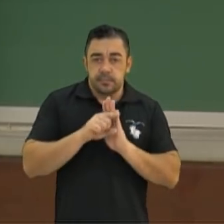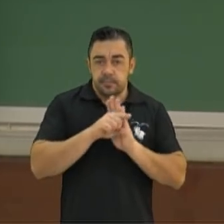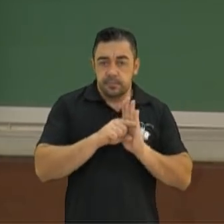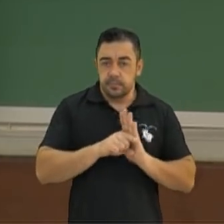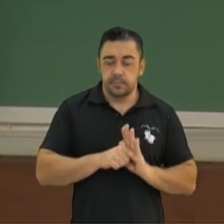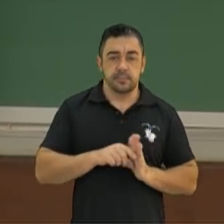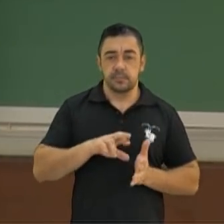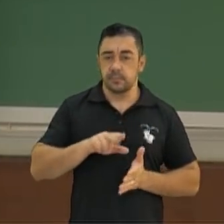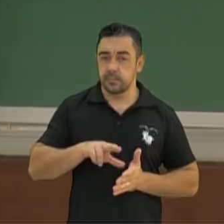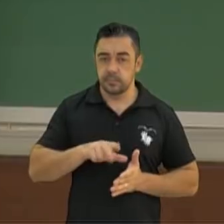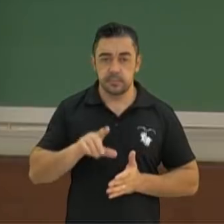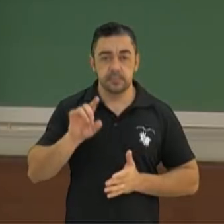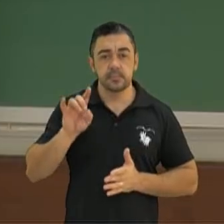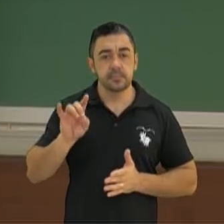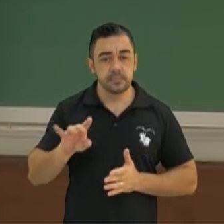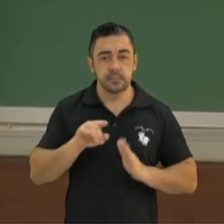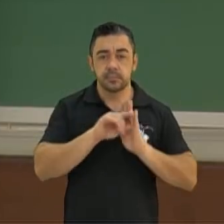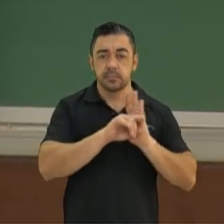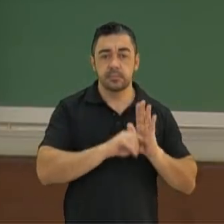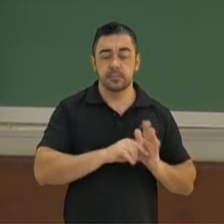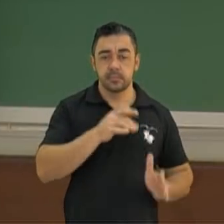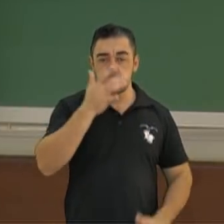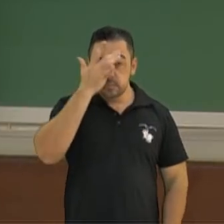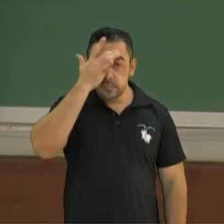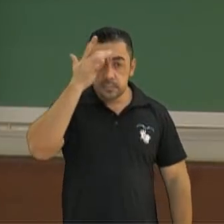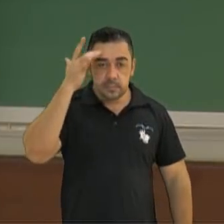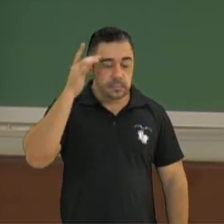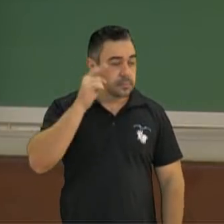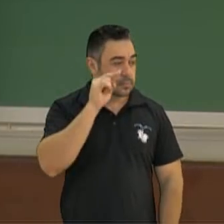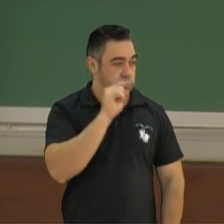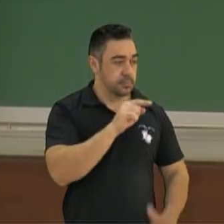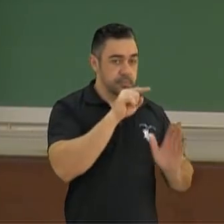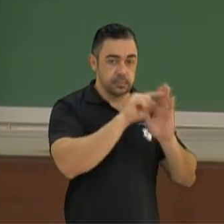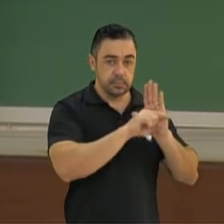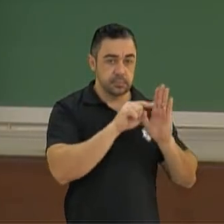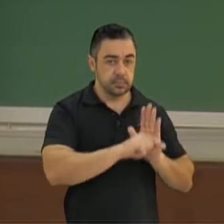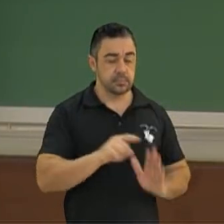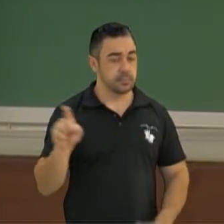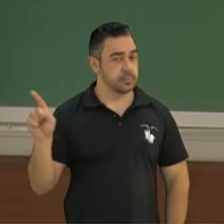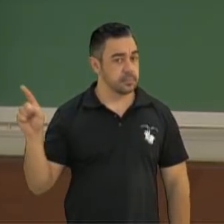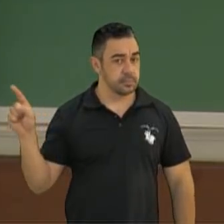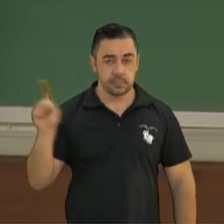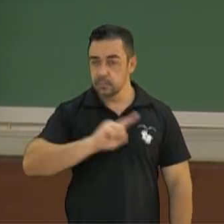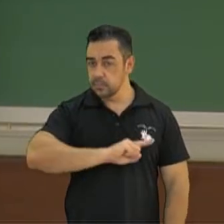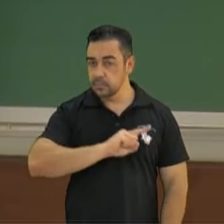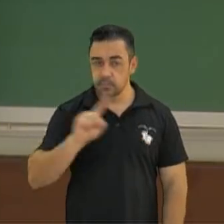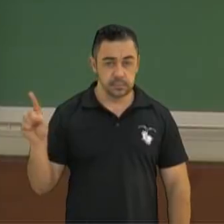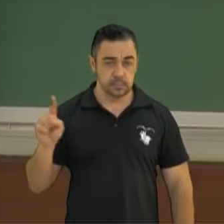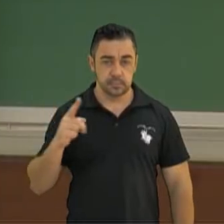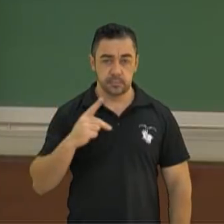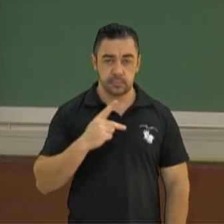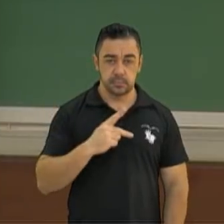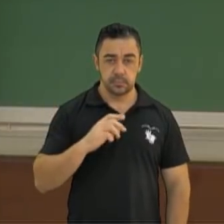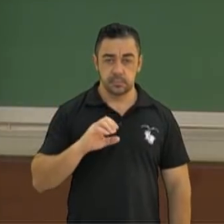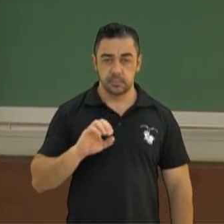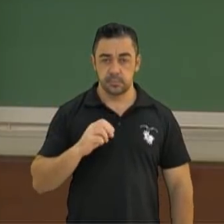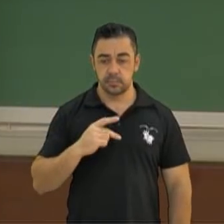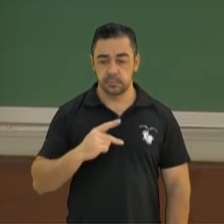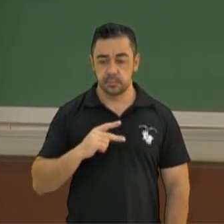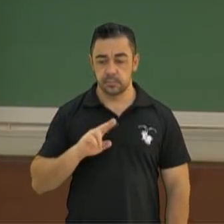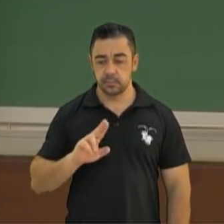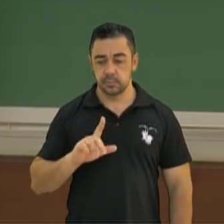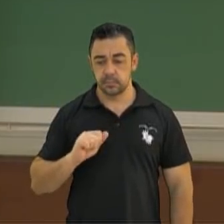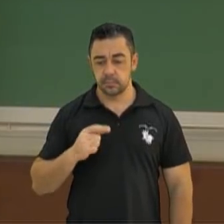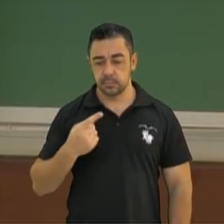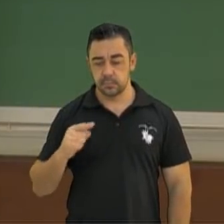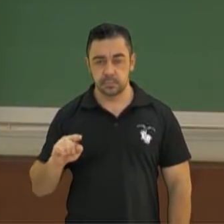nem sempre é uma pesquisa feita com pessoas, tá? Não associe sempre população com pessoas,